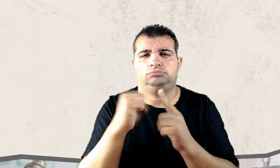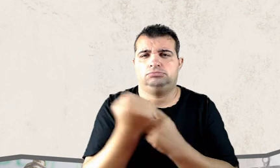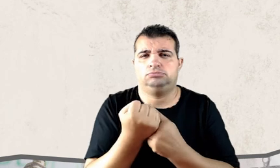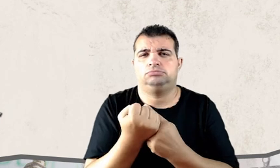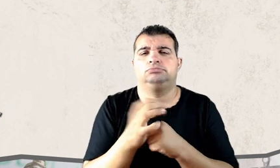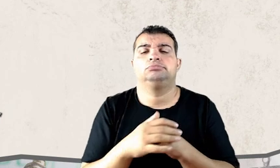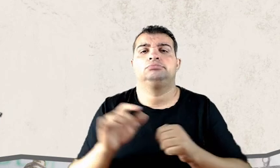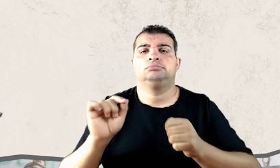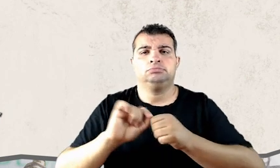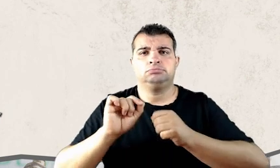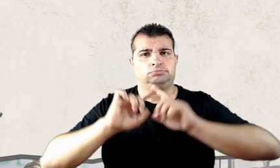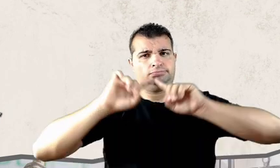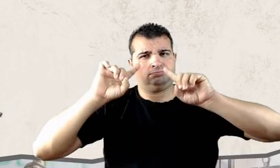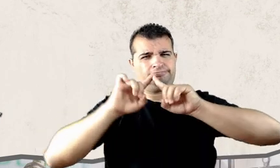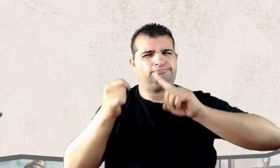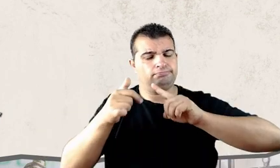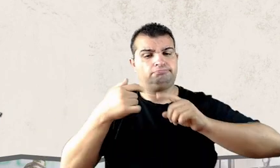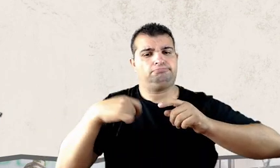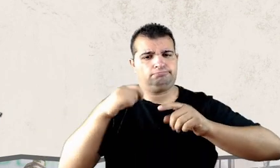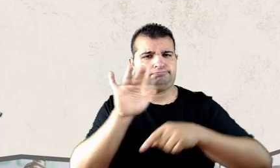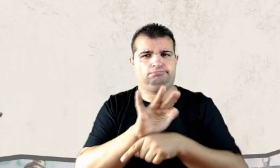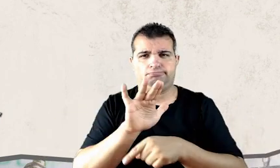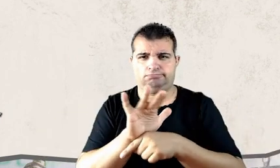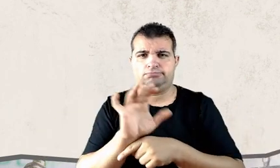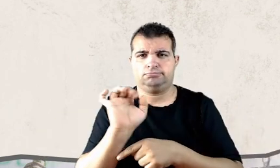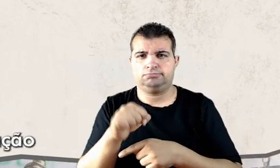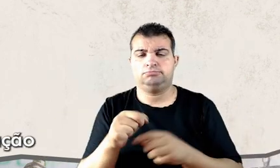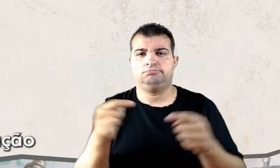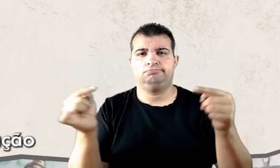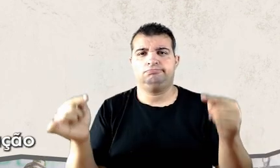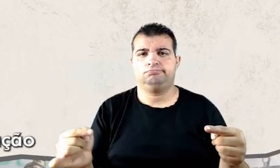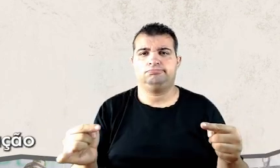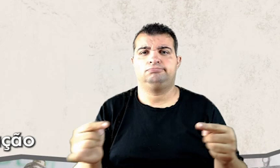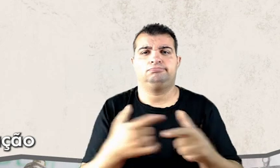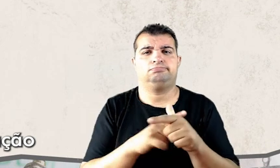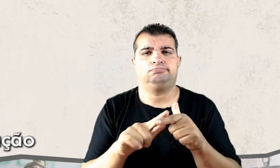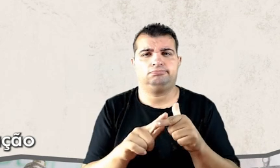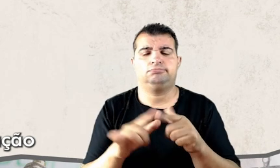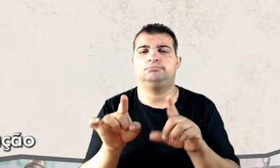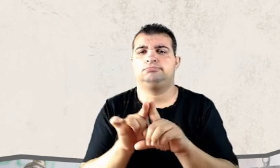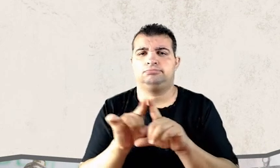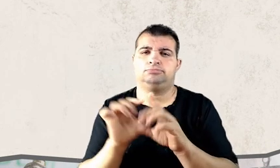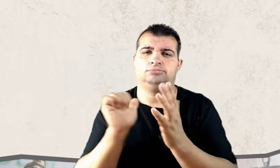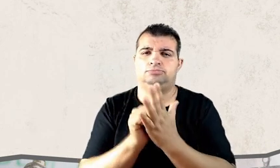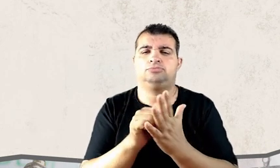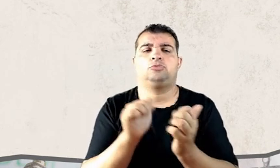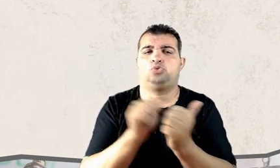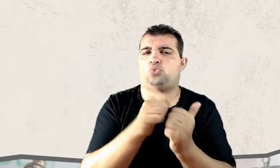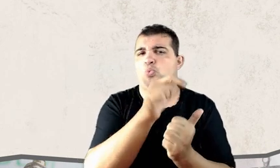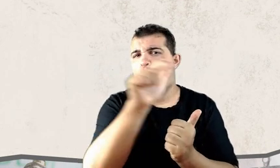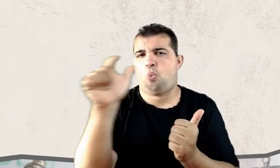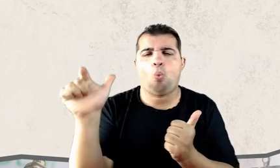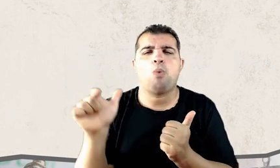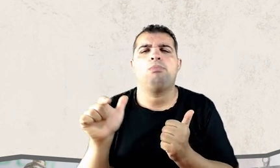campo social, fazendo essa crítica, dizendo nós precisamos contribuir com o enfrentamento dessa situação e junto a